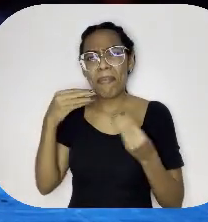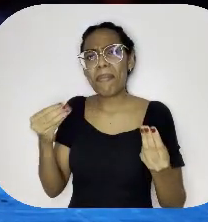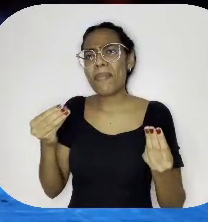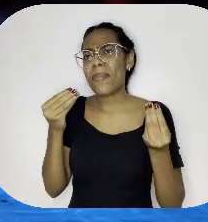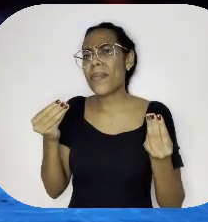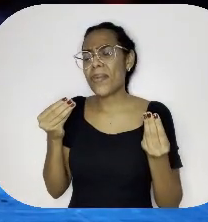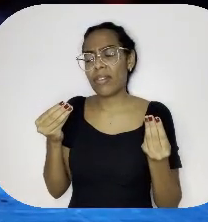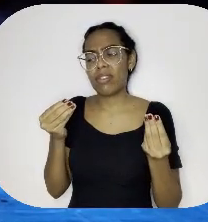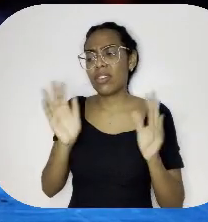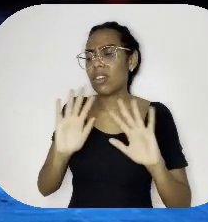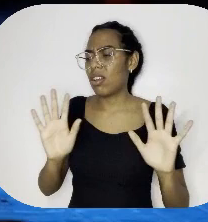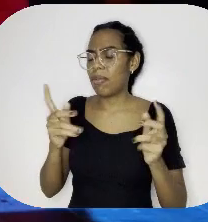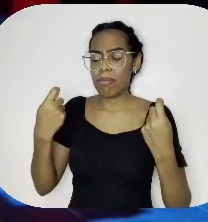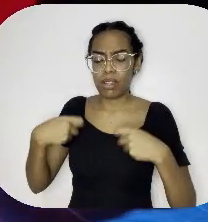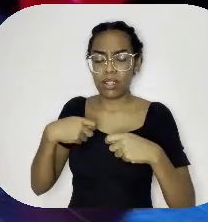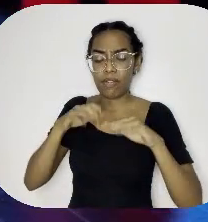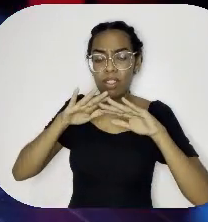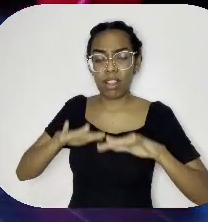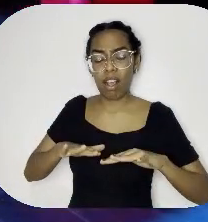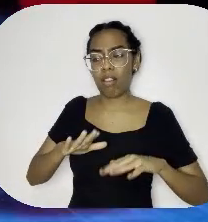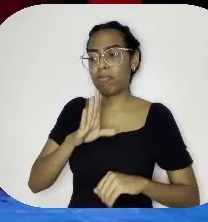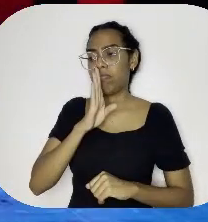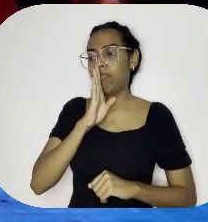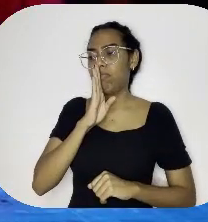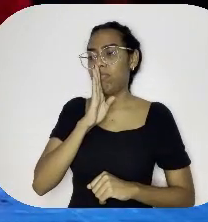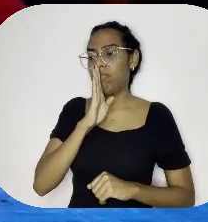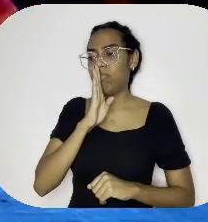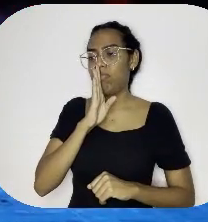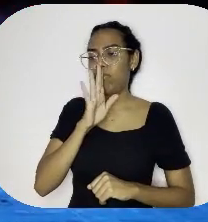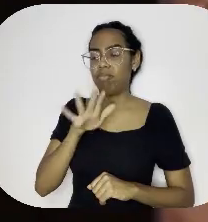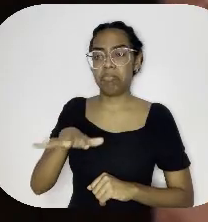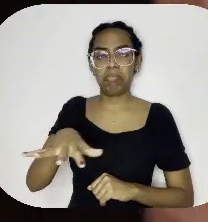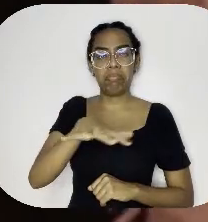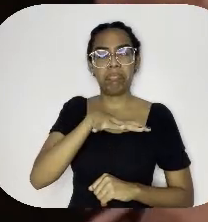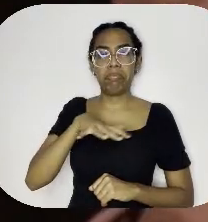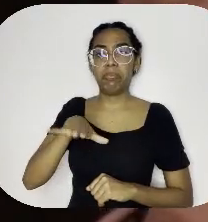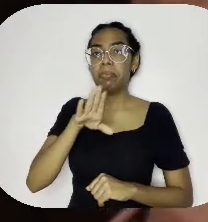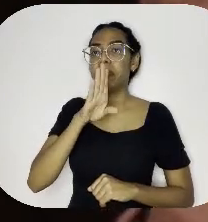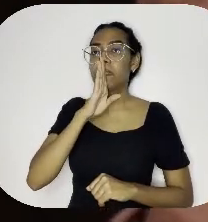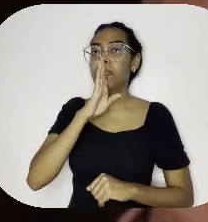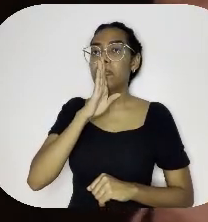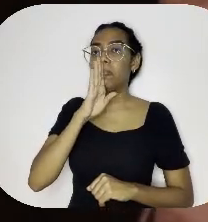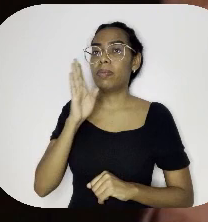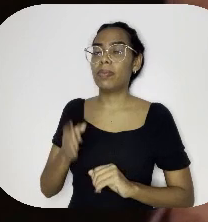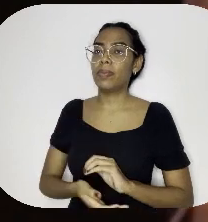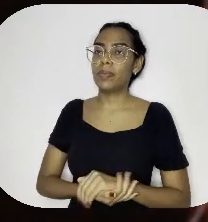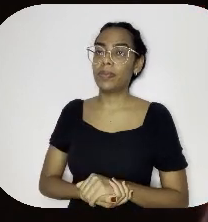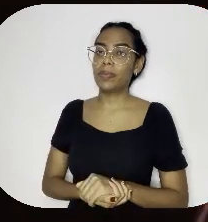Quando meus pés abrandarem na marcha, por favor, não me forcem. Caminhar, para